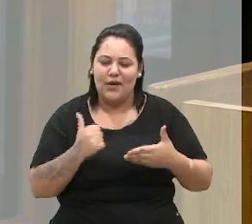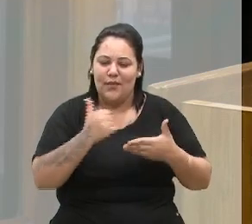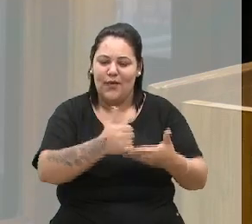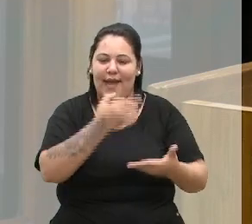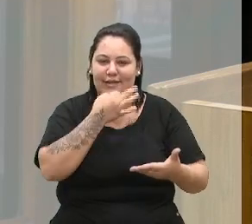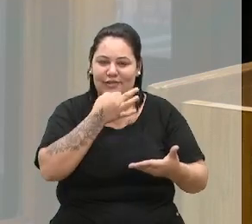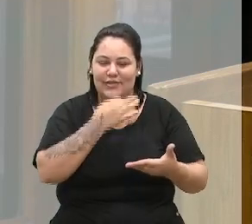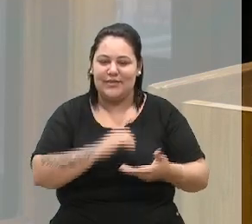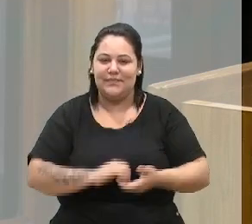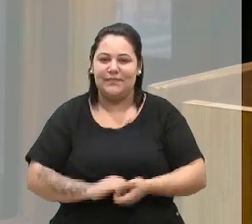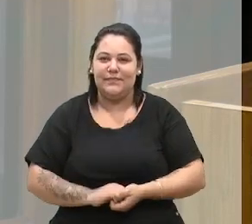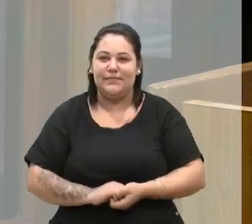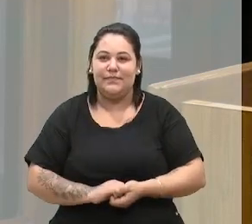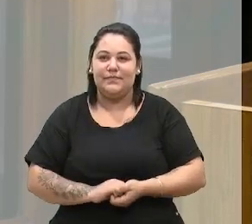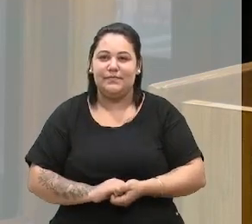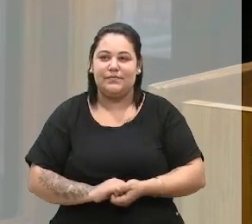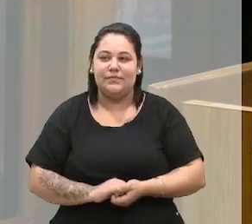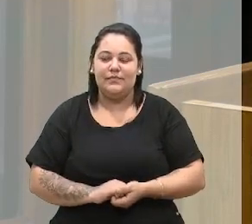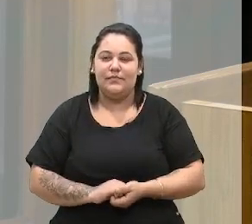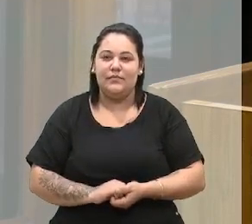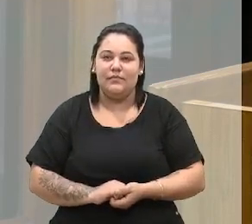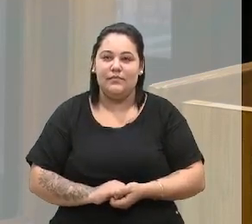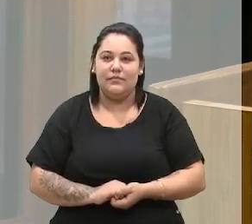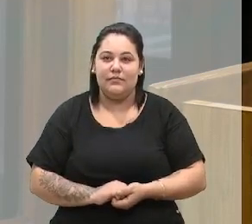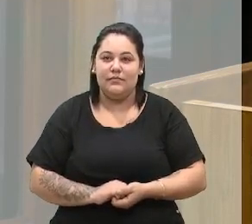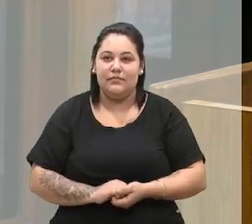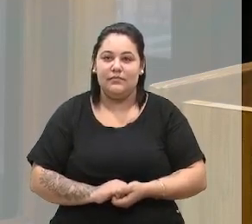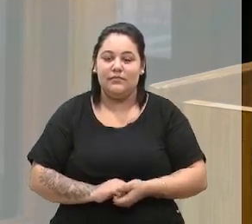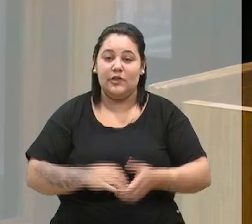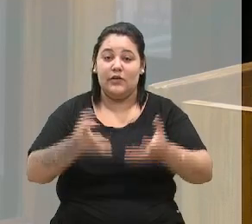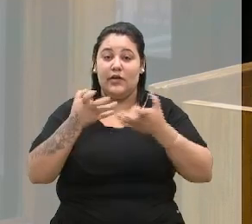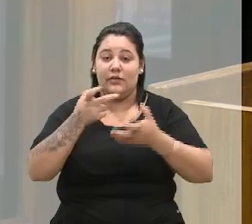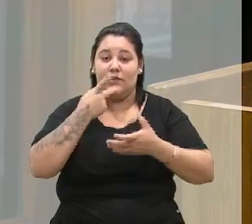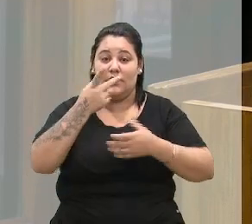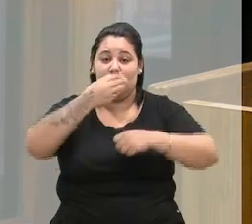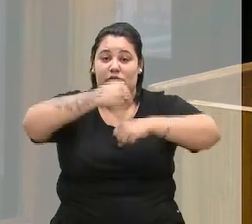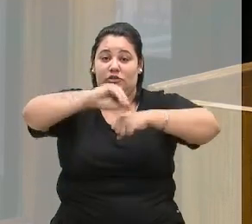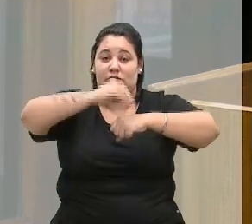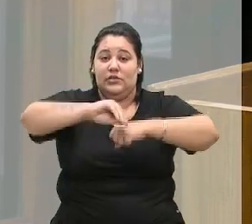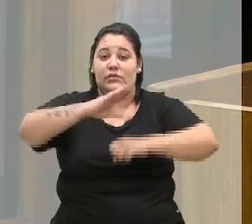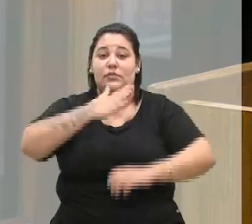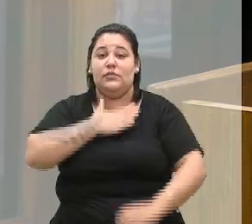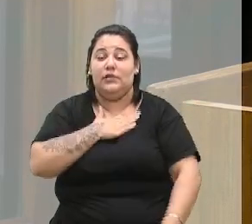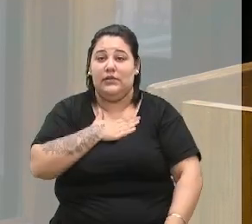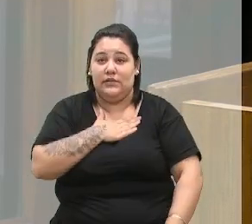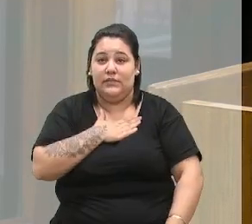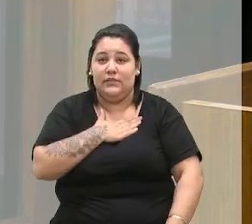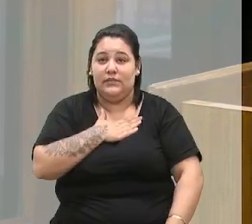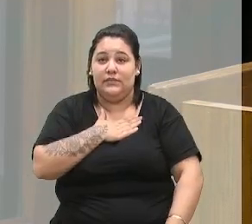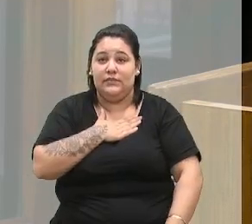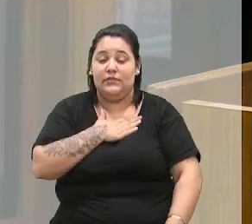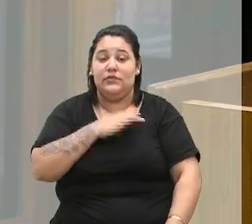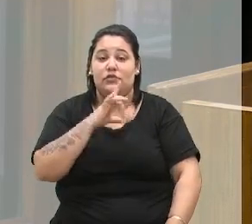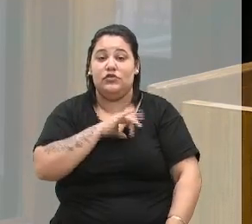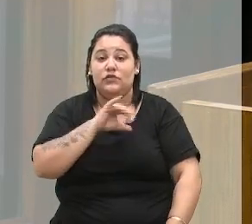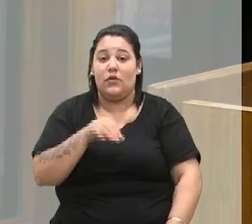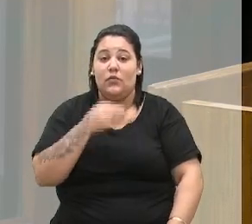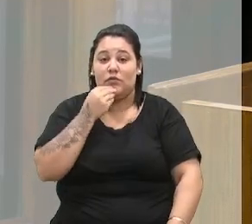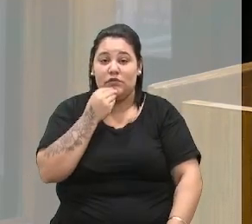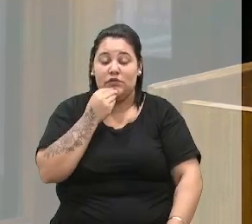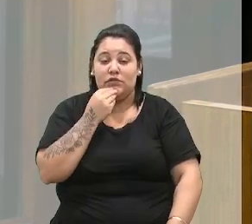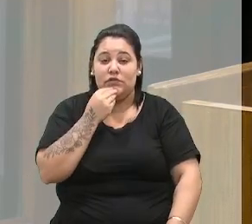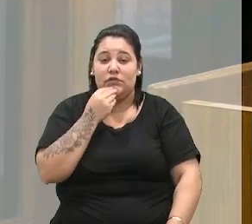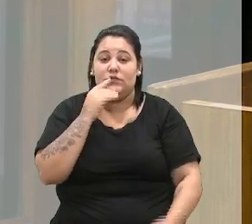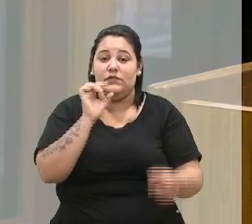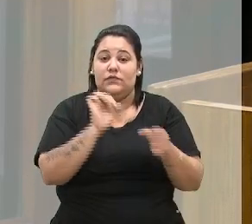Sul. Eu quero falar de uma indicação minha, qual tive a oportunidade de fazer